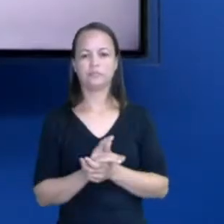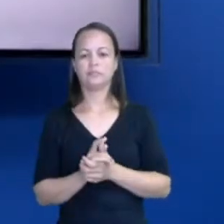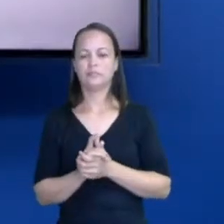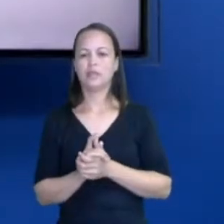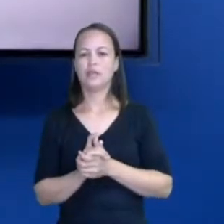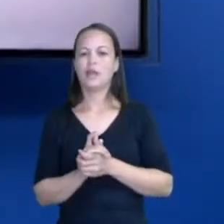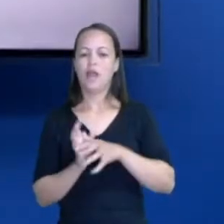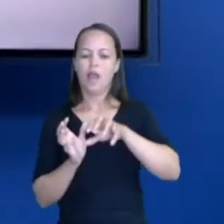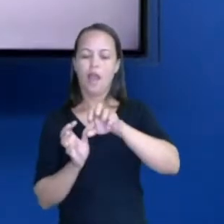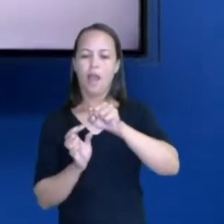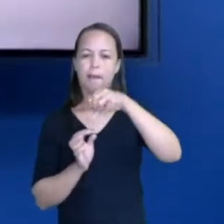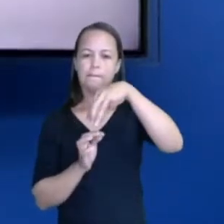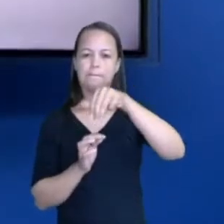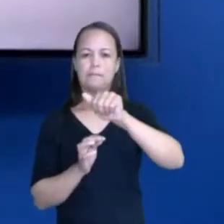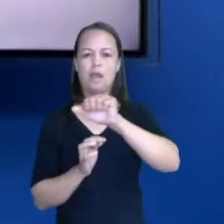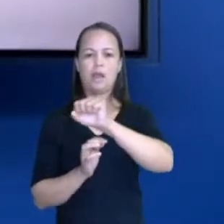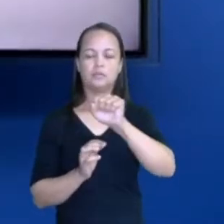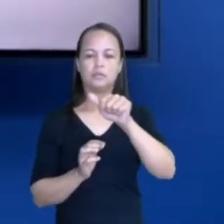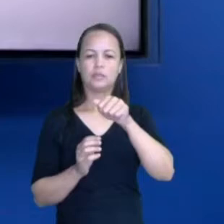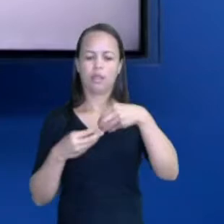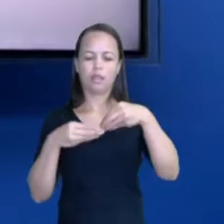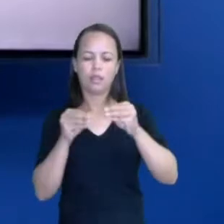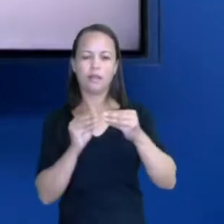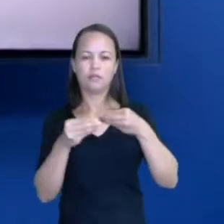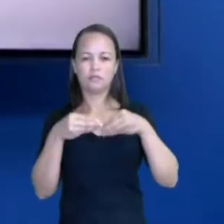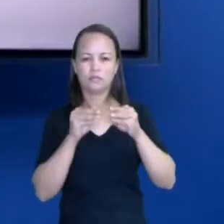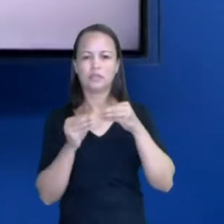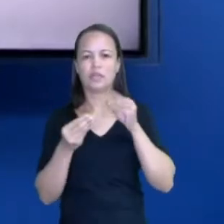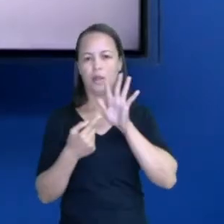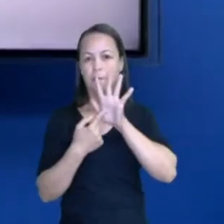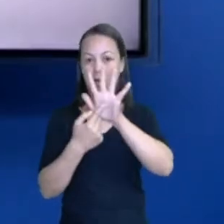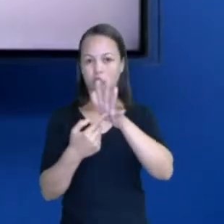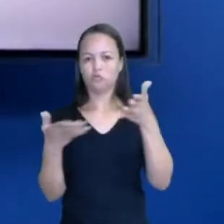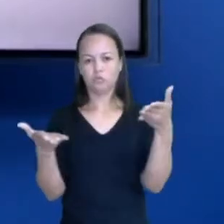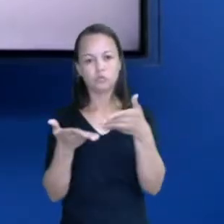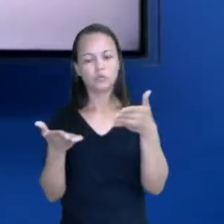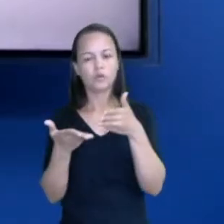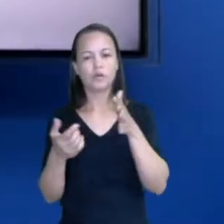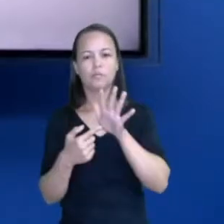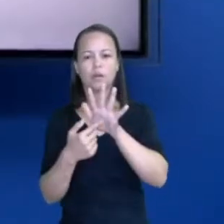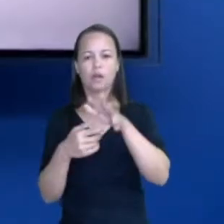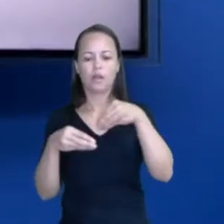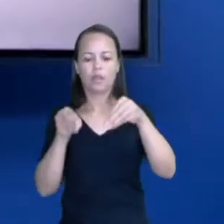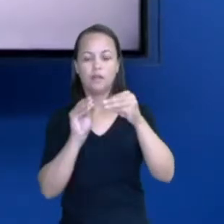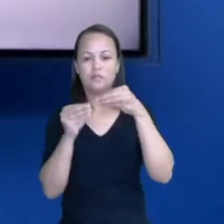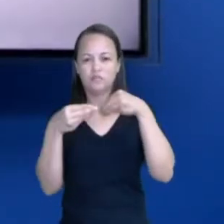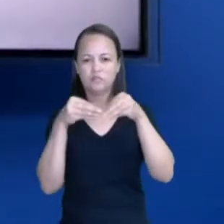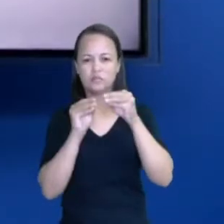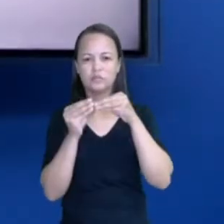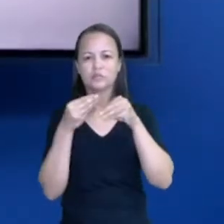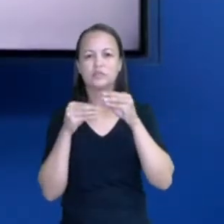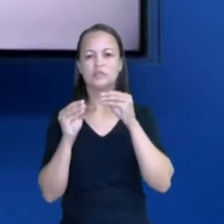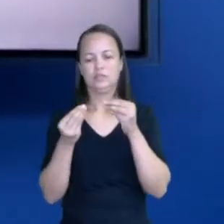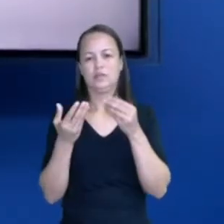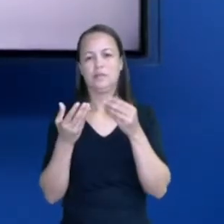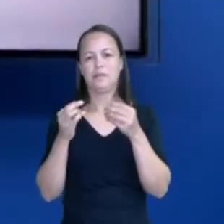de modelar também aqui, é algo flexível. Eu acabei de mostrar aqui para vocês que a massinha de modelar, como o próprio nome diz, né,